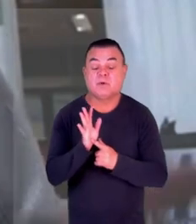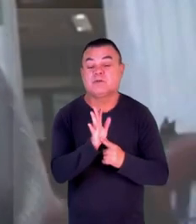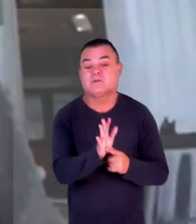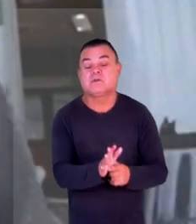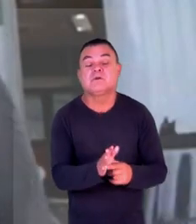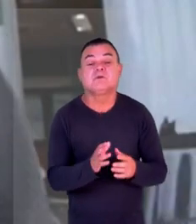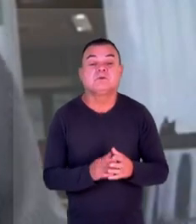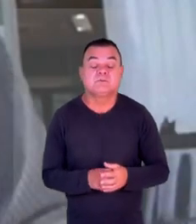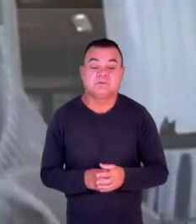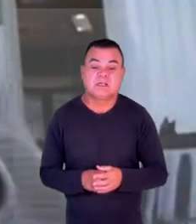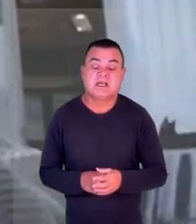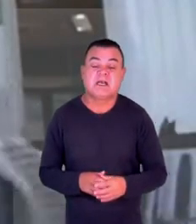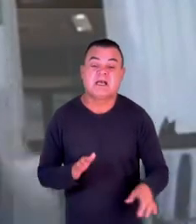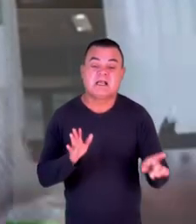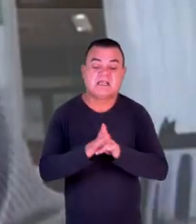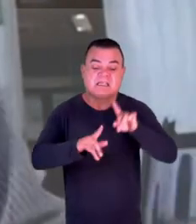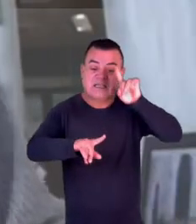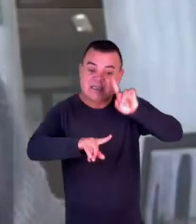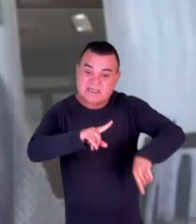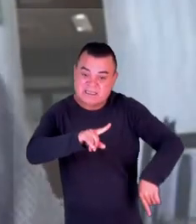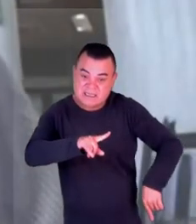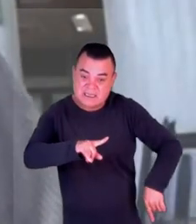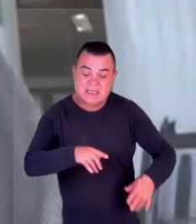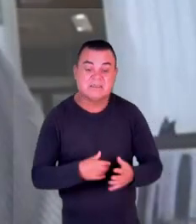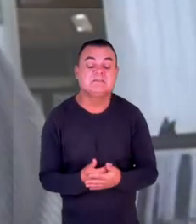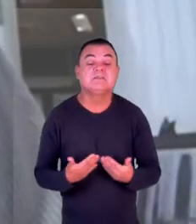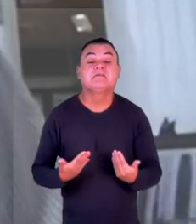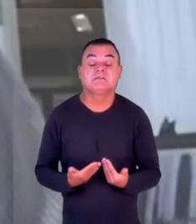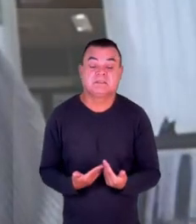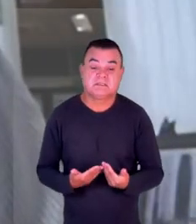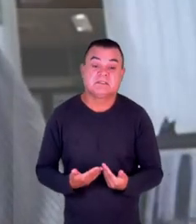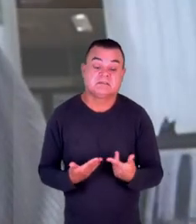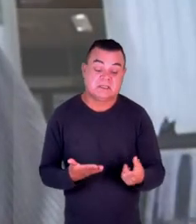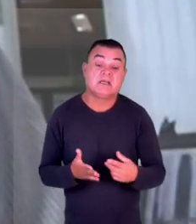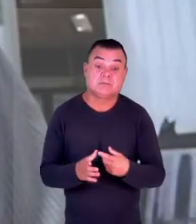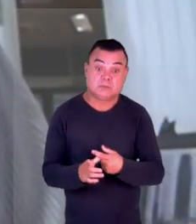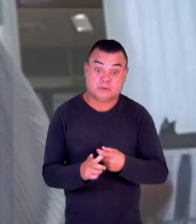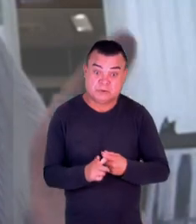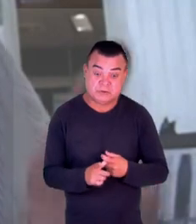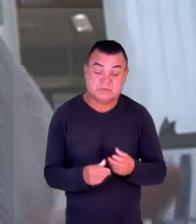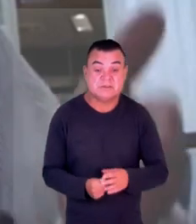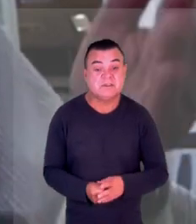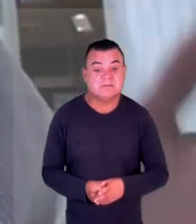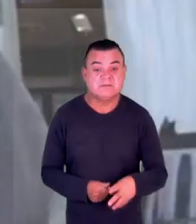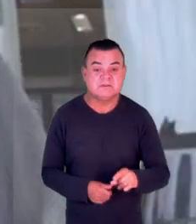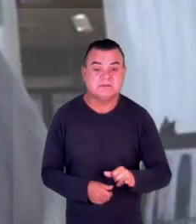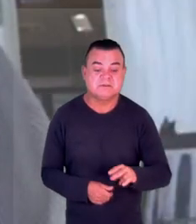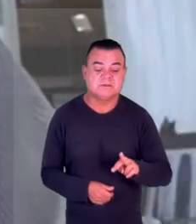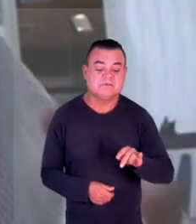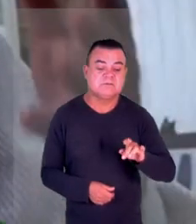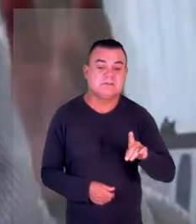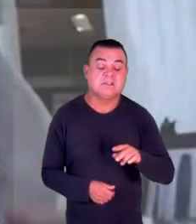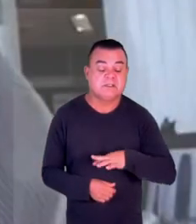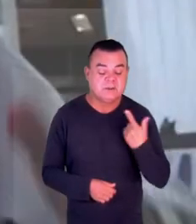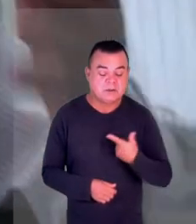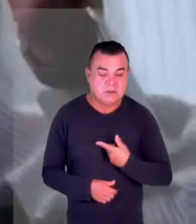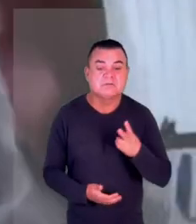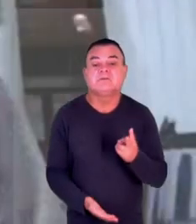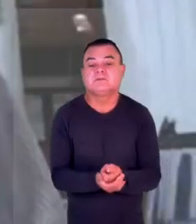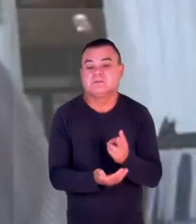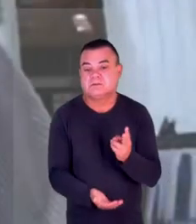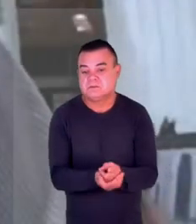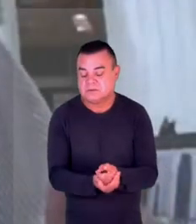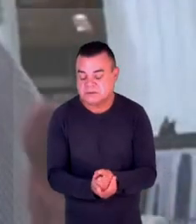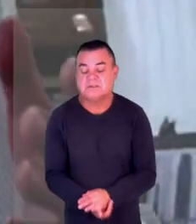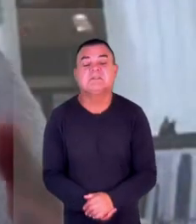além da ilegitimidade a ilegalidade dessa dessa dívida e e nós continuamos destinando